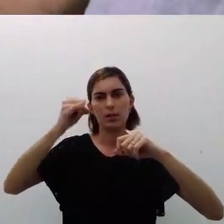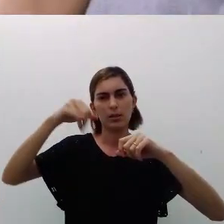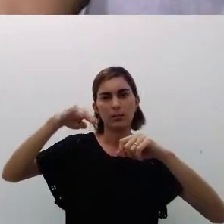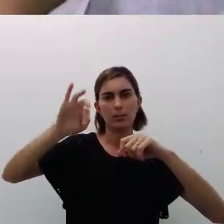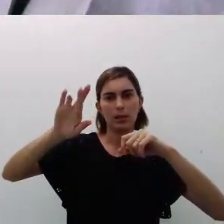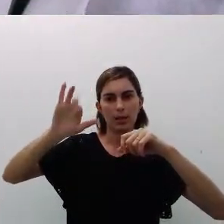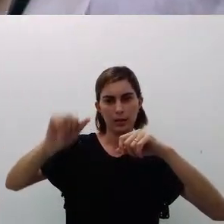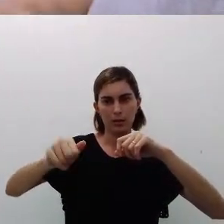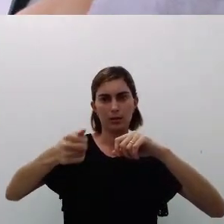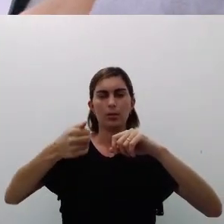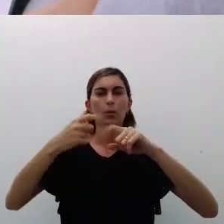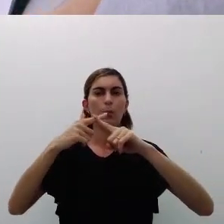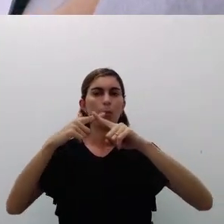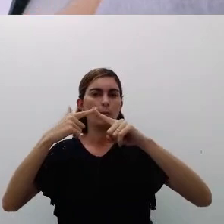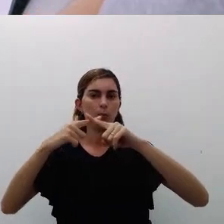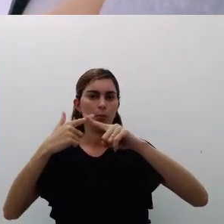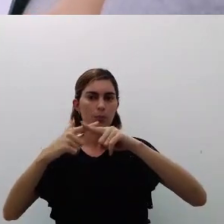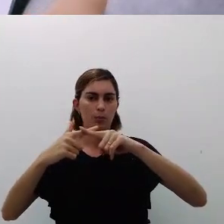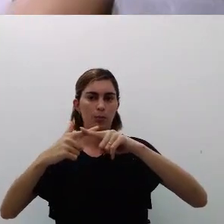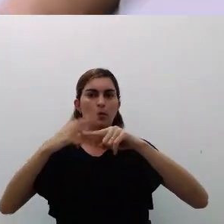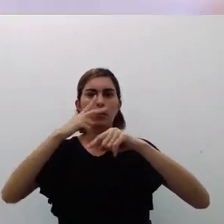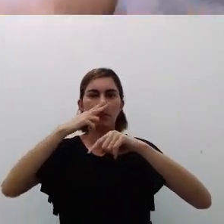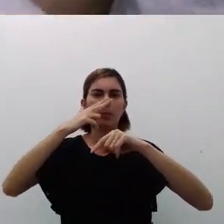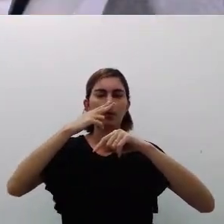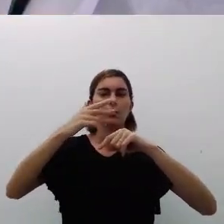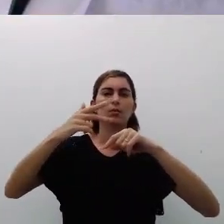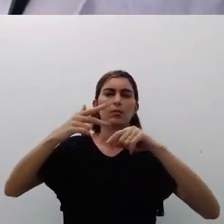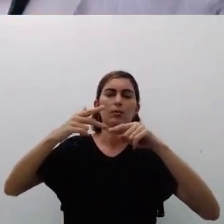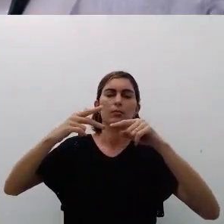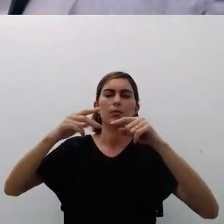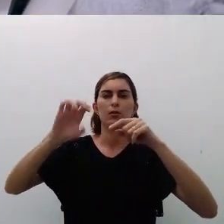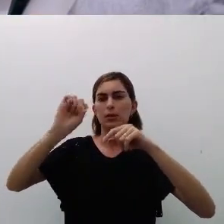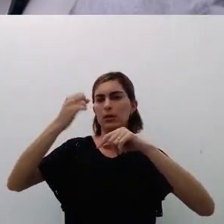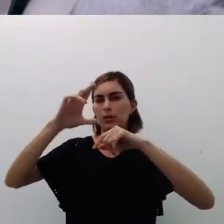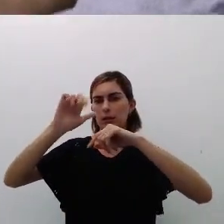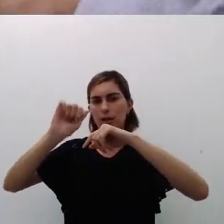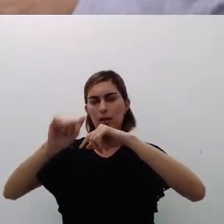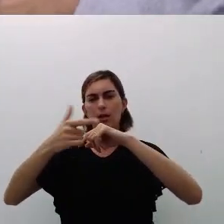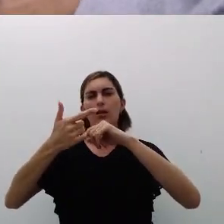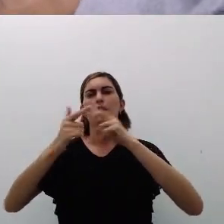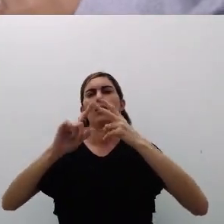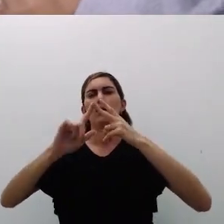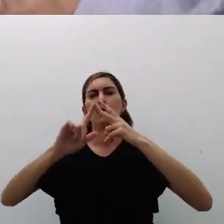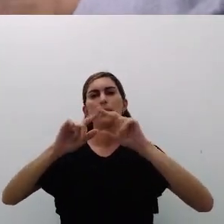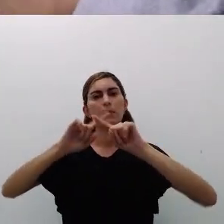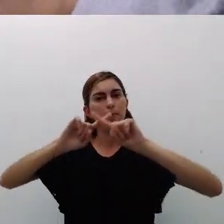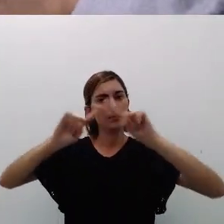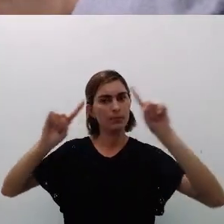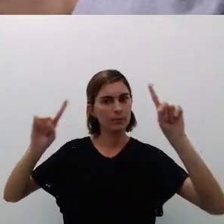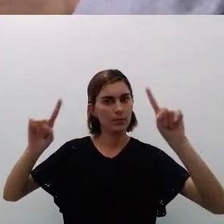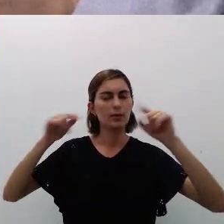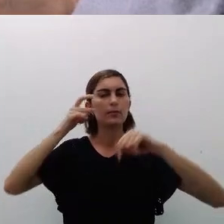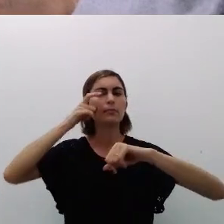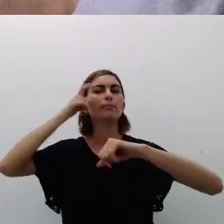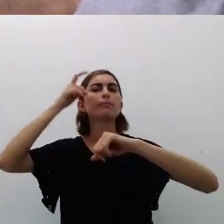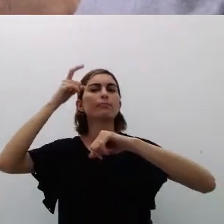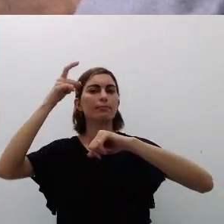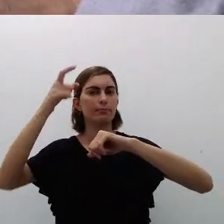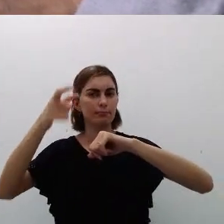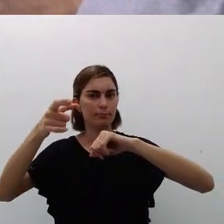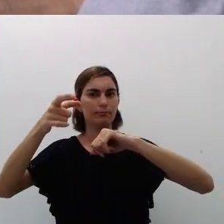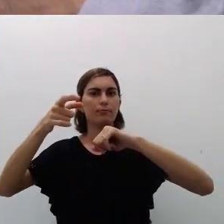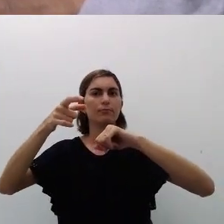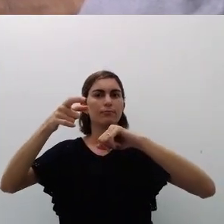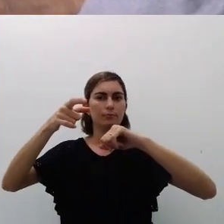mesmo tom, de uma escala, né? Mas interessante aqui, isso aí é bem visível,